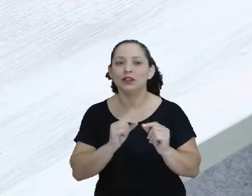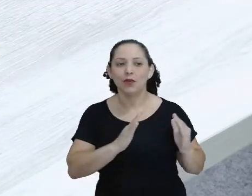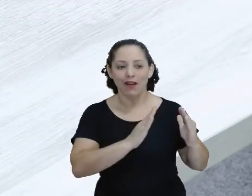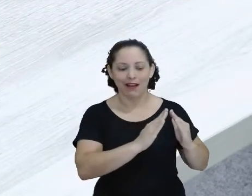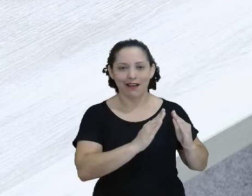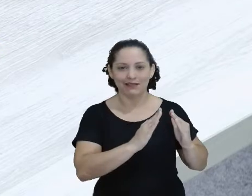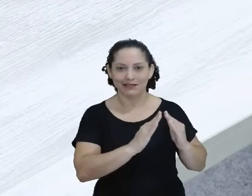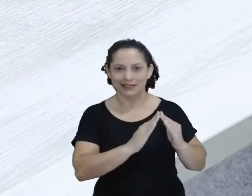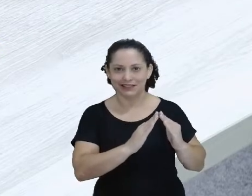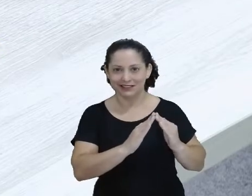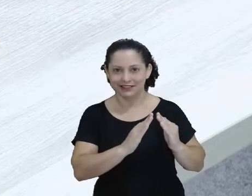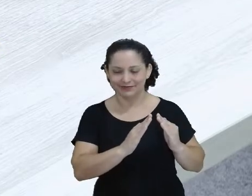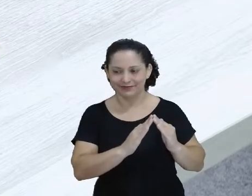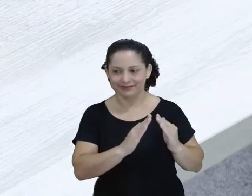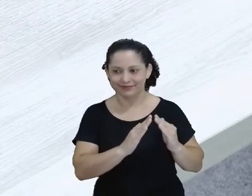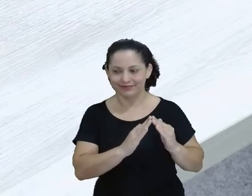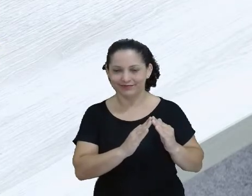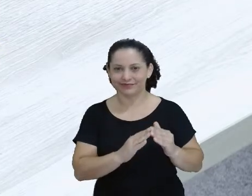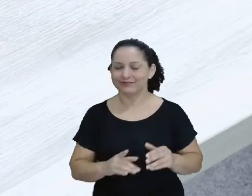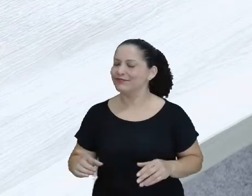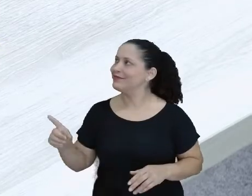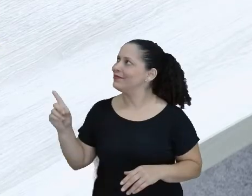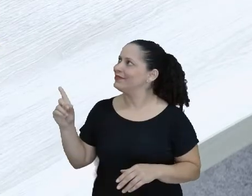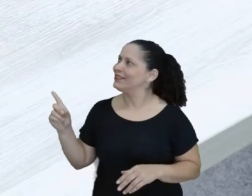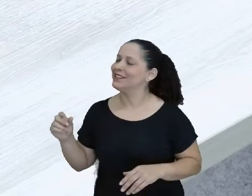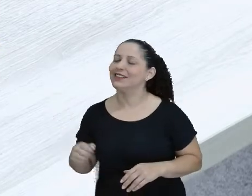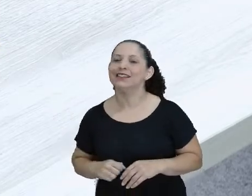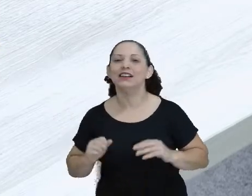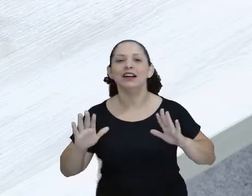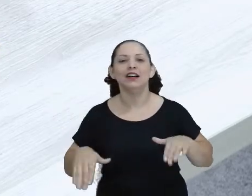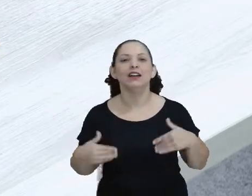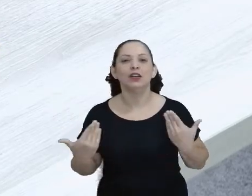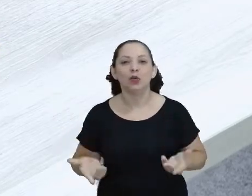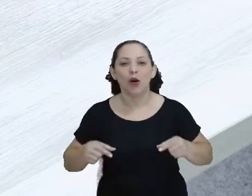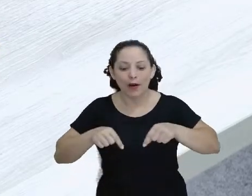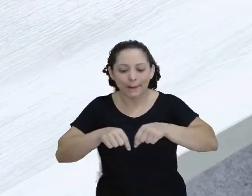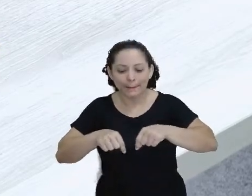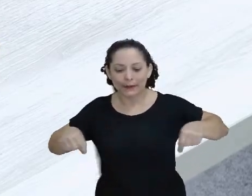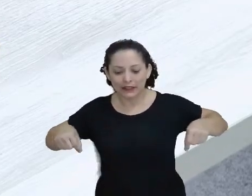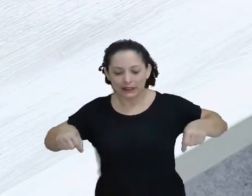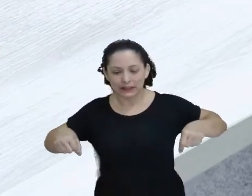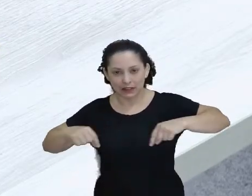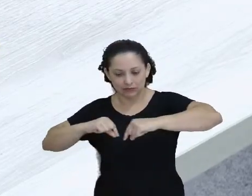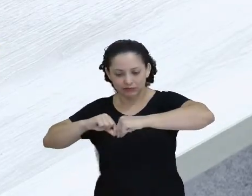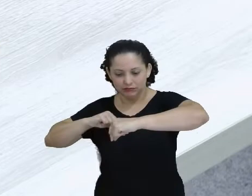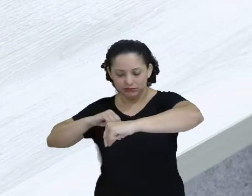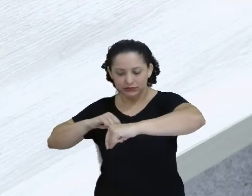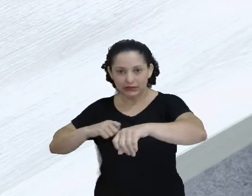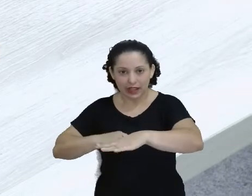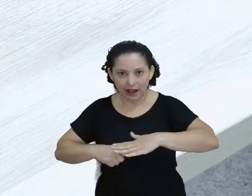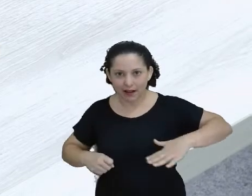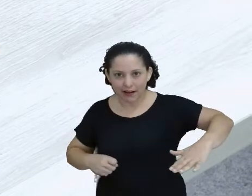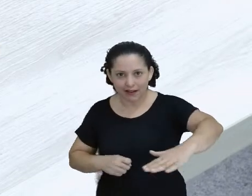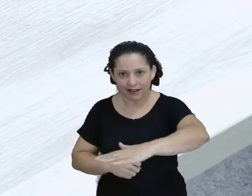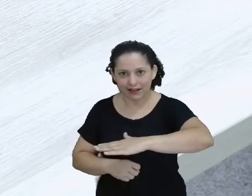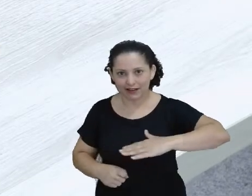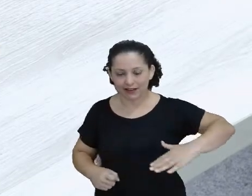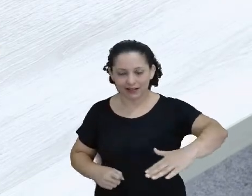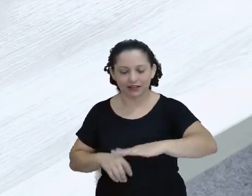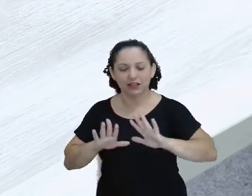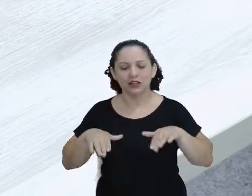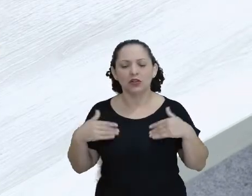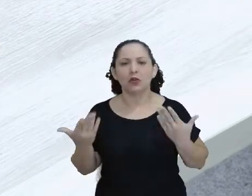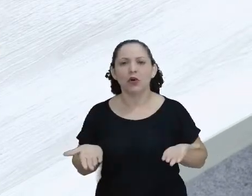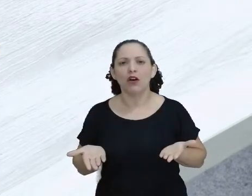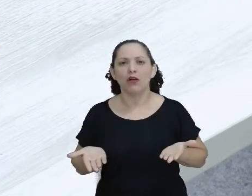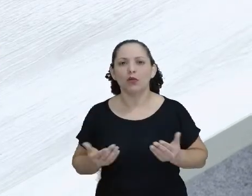Tangram. Essa casinha, eu quero saber qual a medida da área dessa casinha. Então, eu quero saber a medida